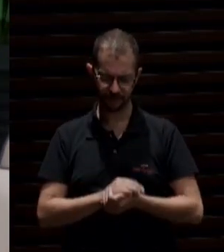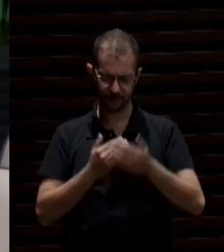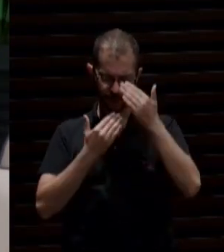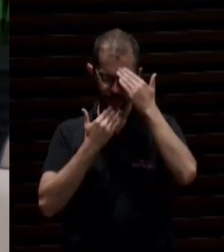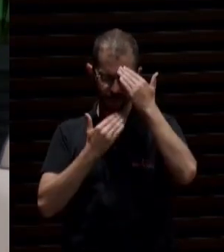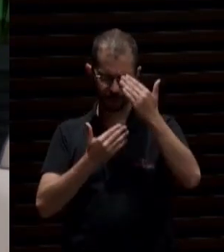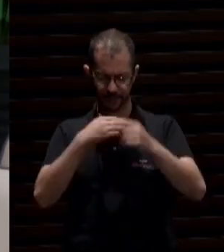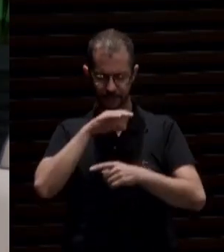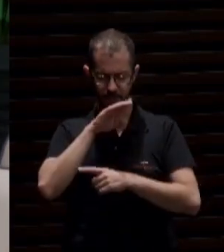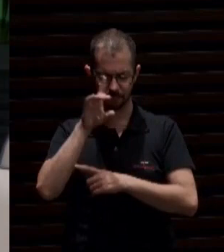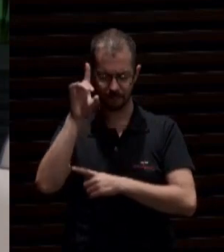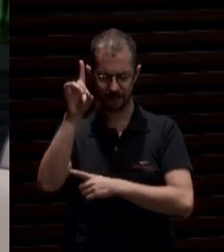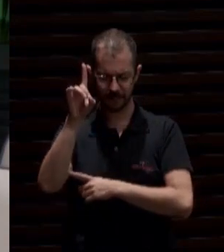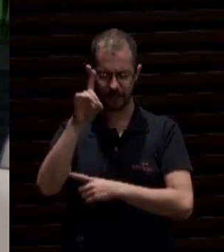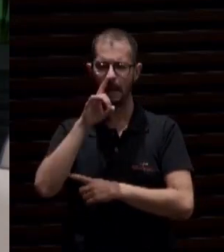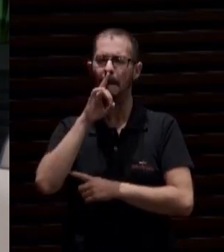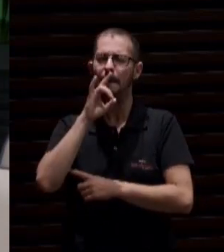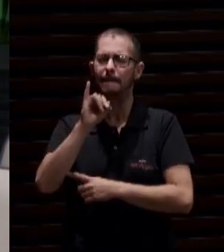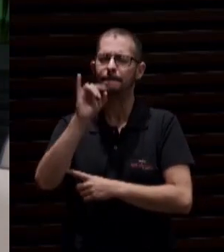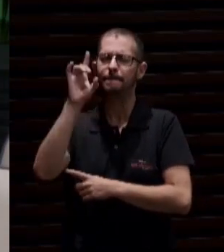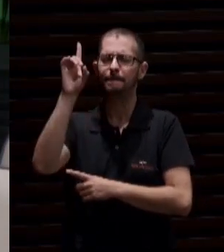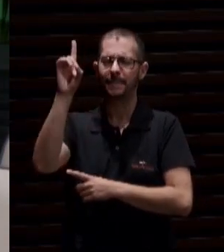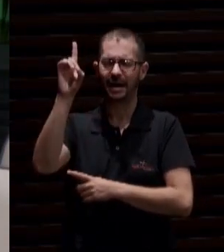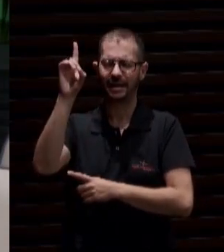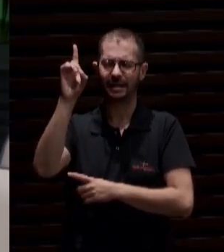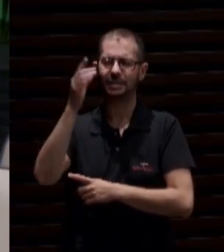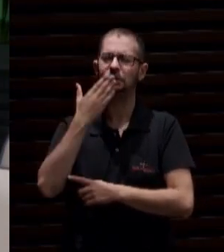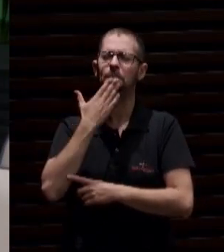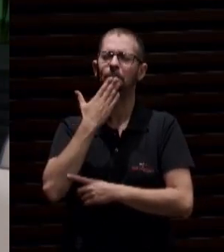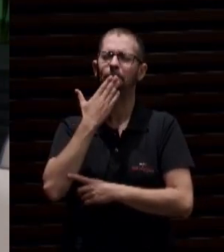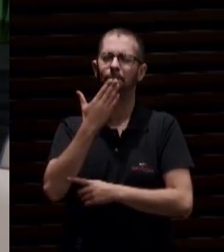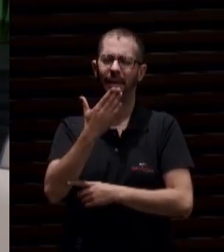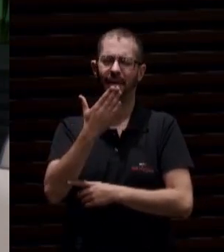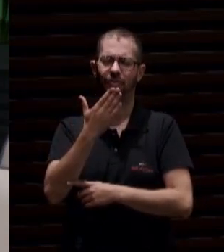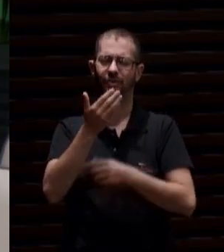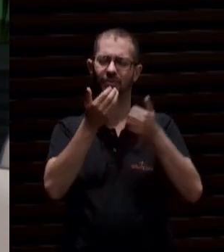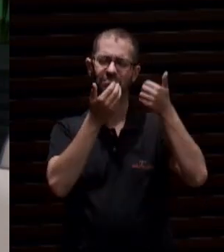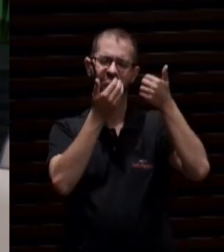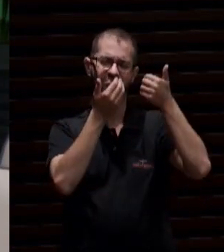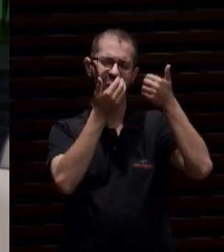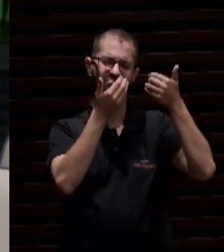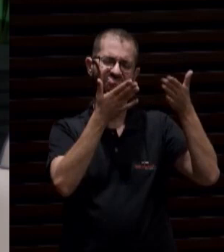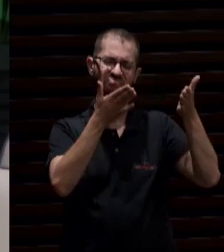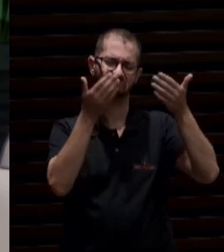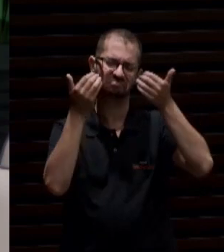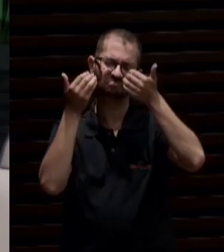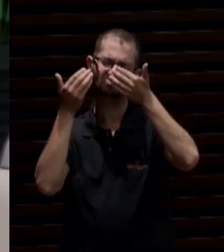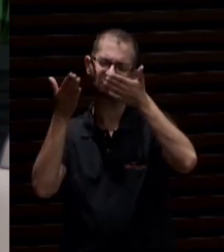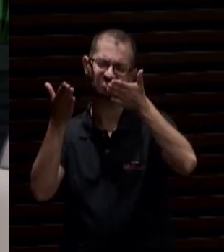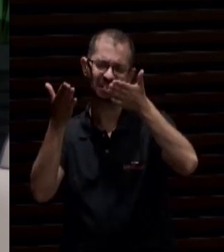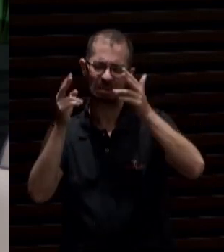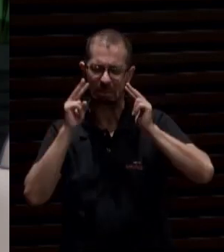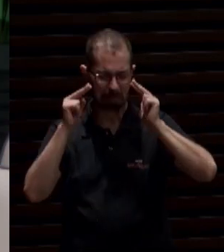Obrigado, Pai. Pai, a gente pede que os nossos olhos não estejam presos em nós mesmos e